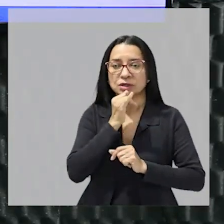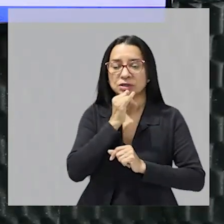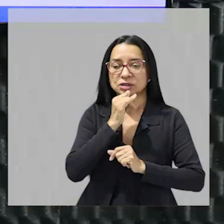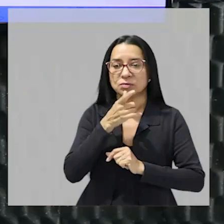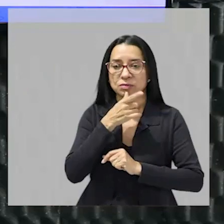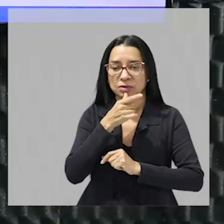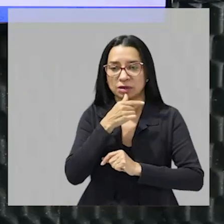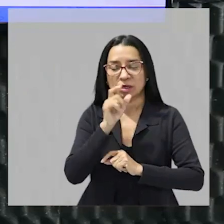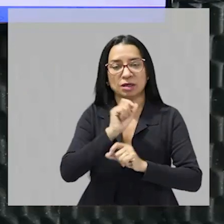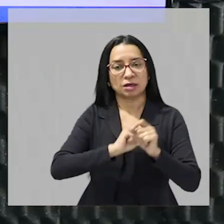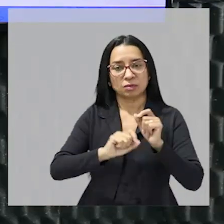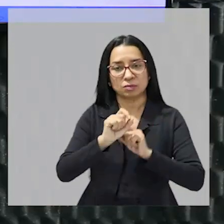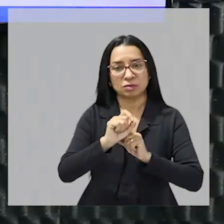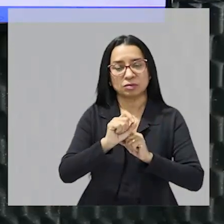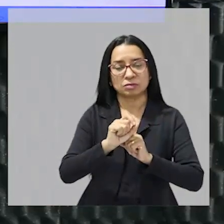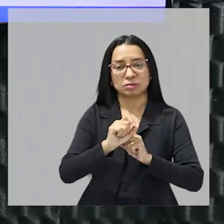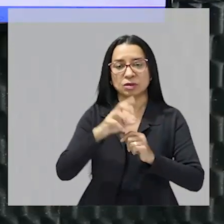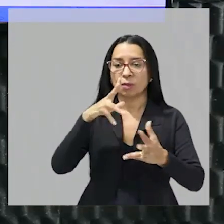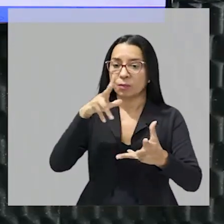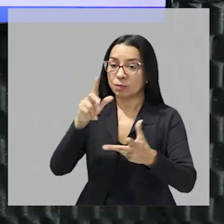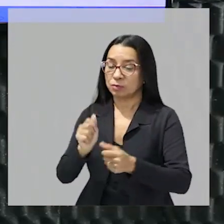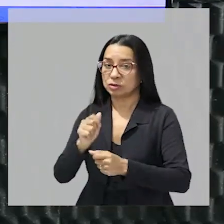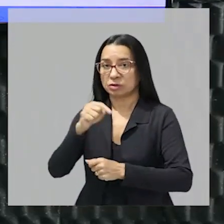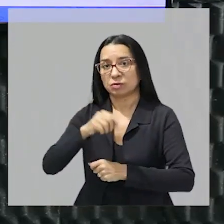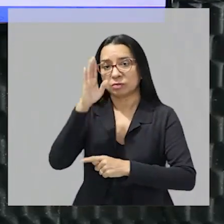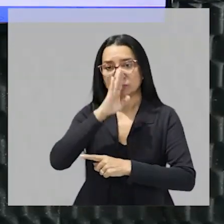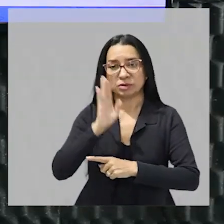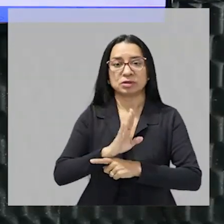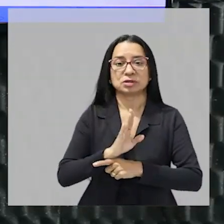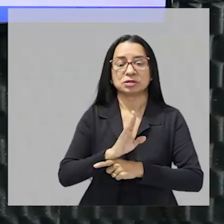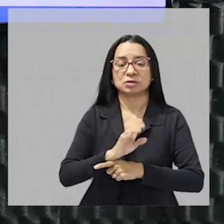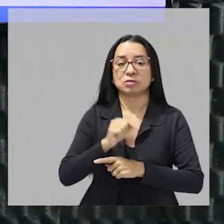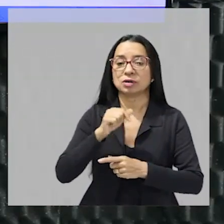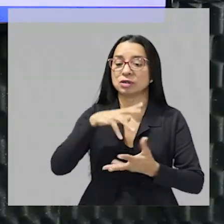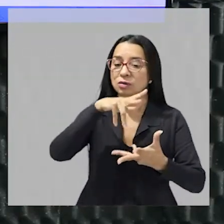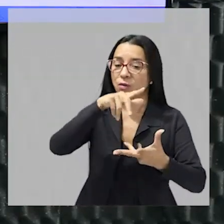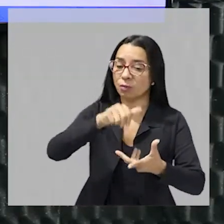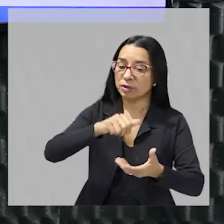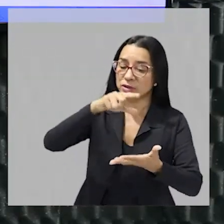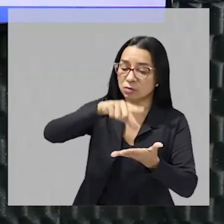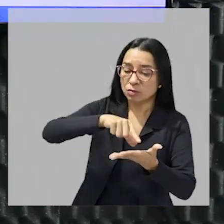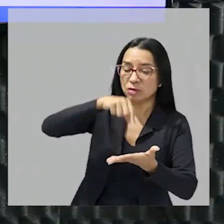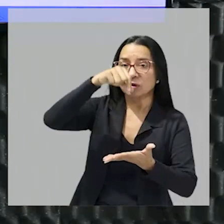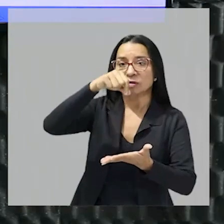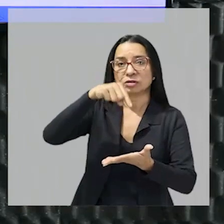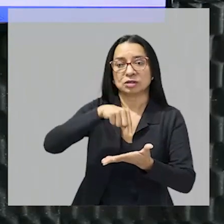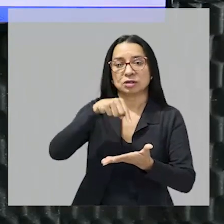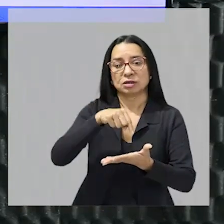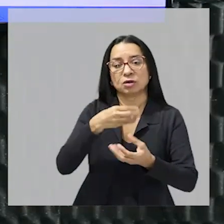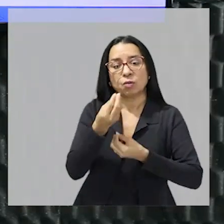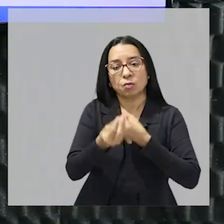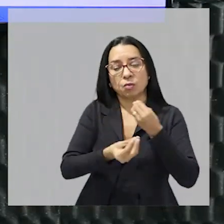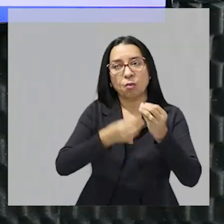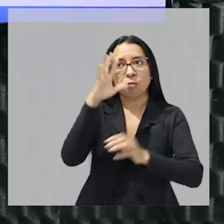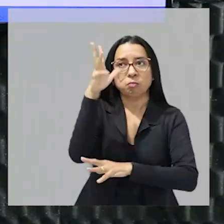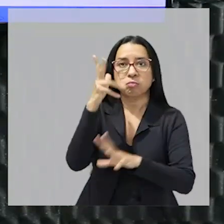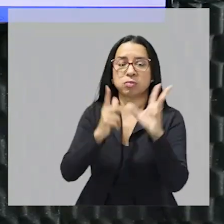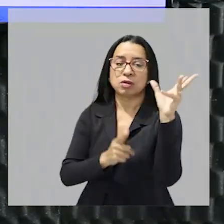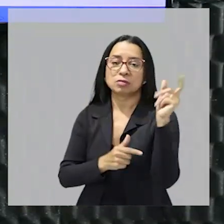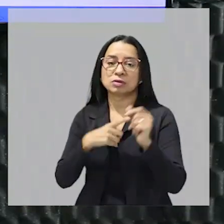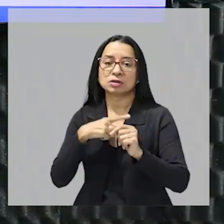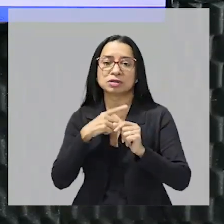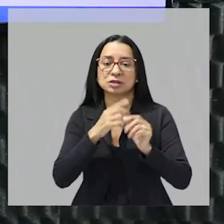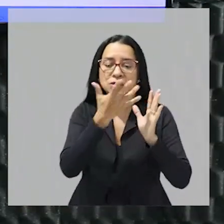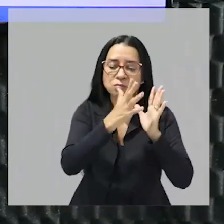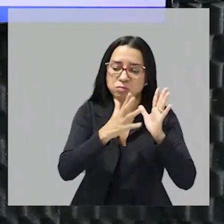hidráulica, da água, hidrelétrica, mundial e o Brasil está em destaque. Até muito pelas nossas condições naturais de termos uma grande quantidade de